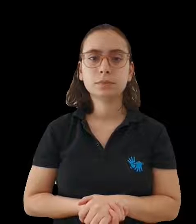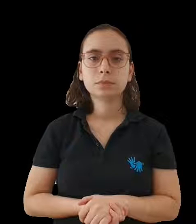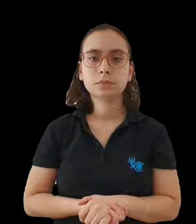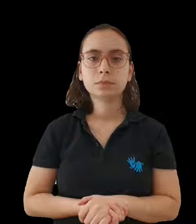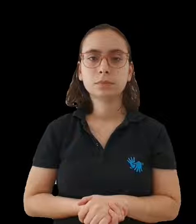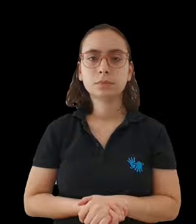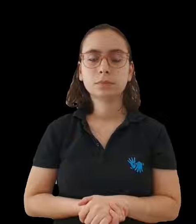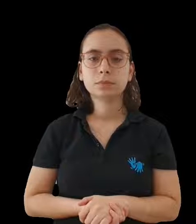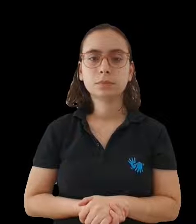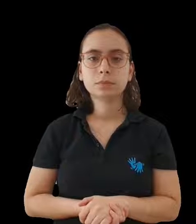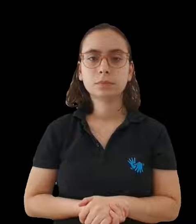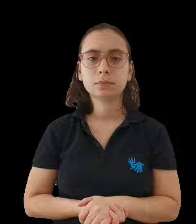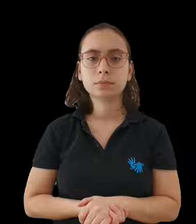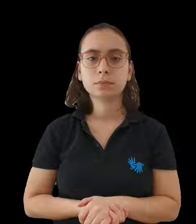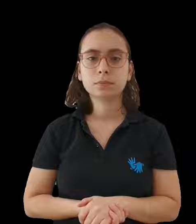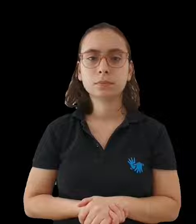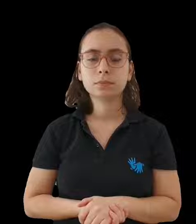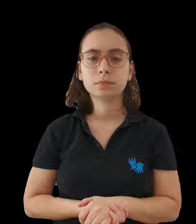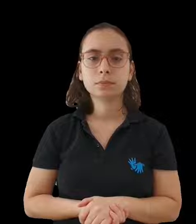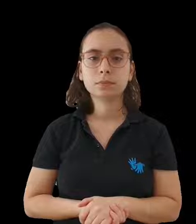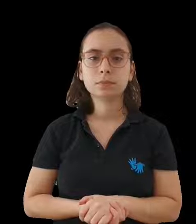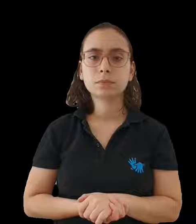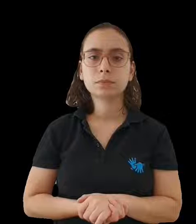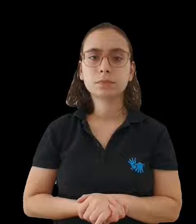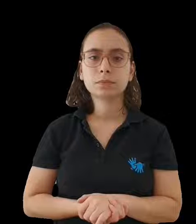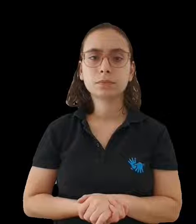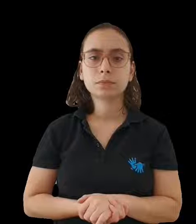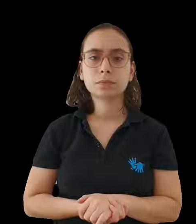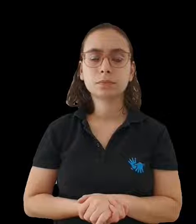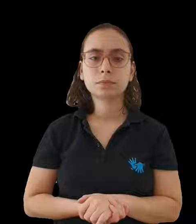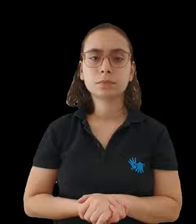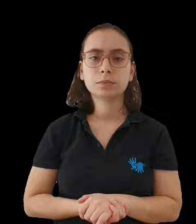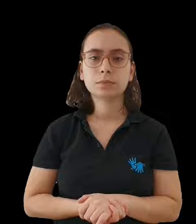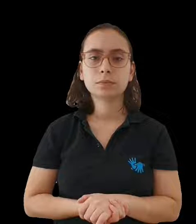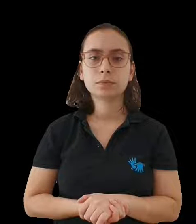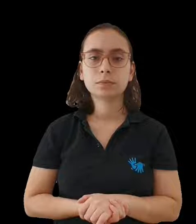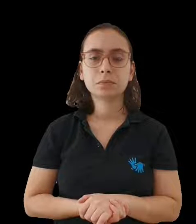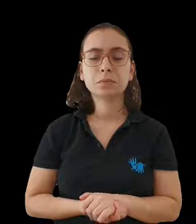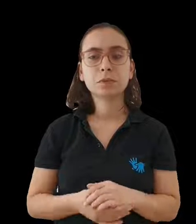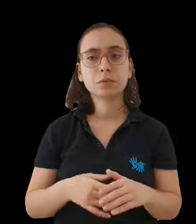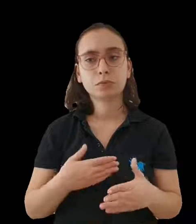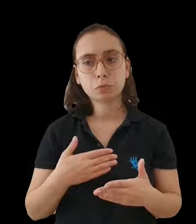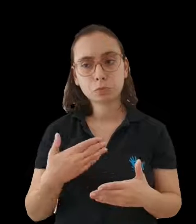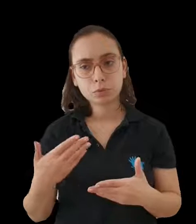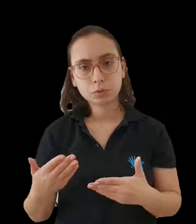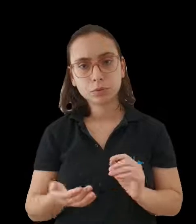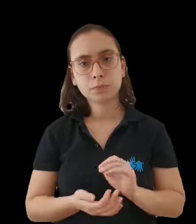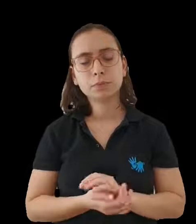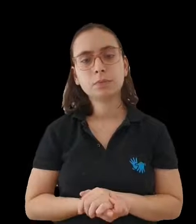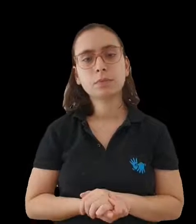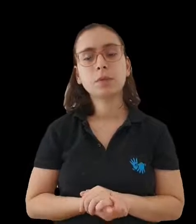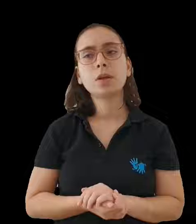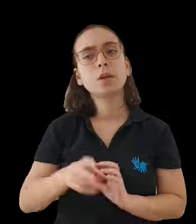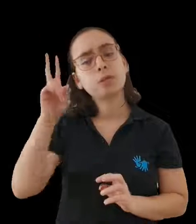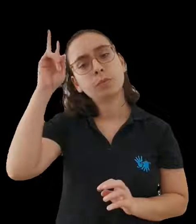Não vou me prolongar muito. Não vou me prolongar muito, mas é uma história que também tem